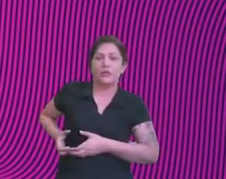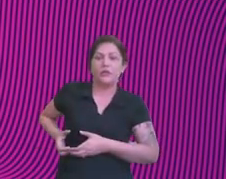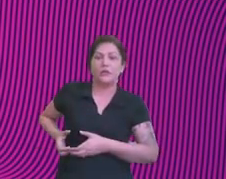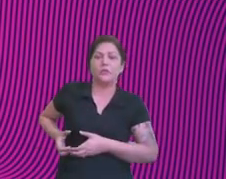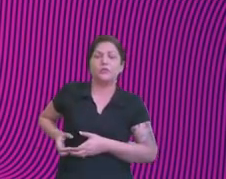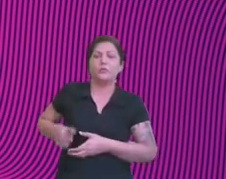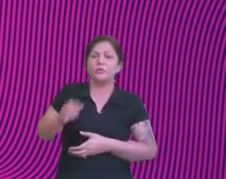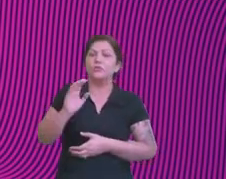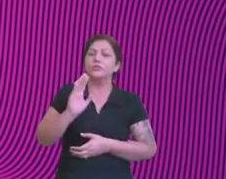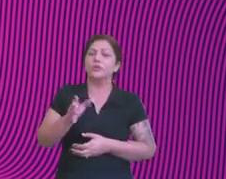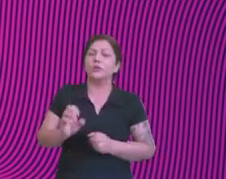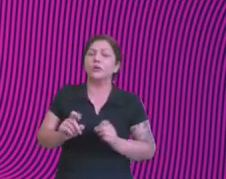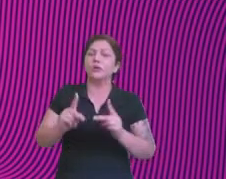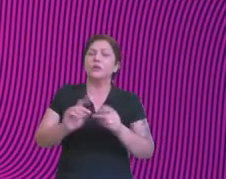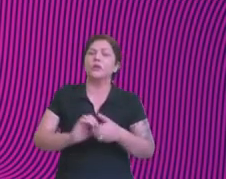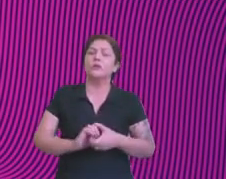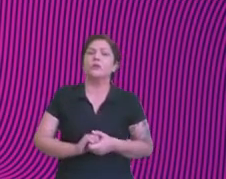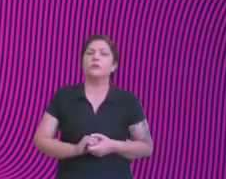concordo plenamente.